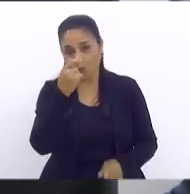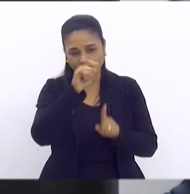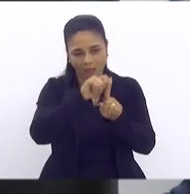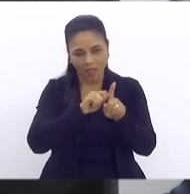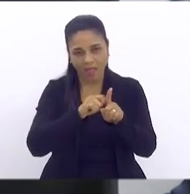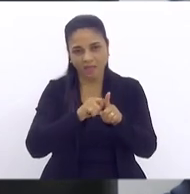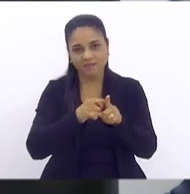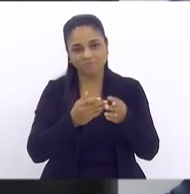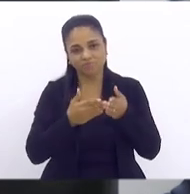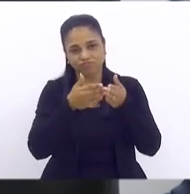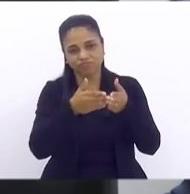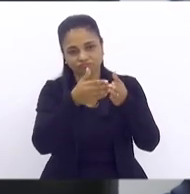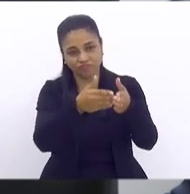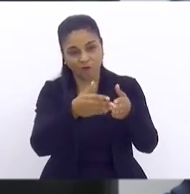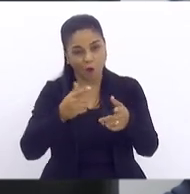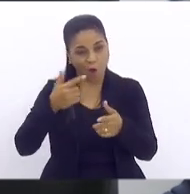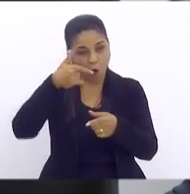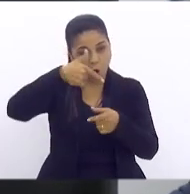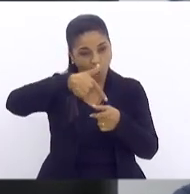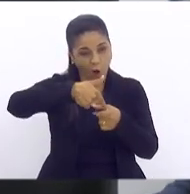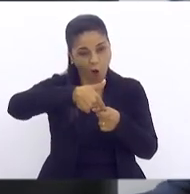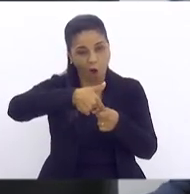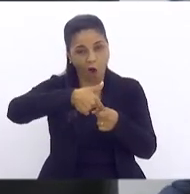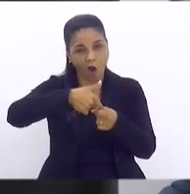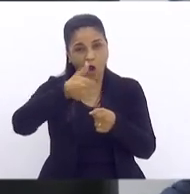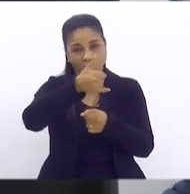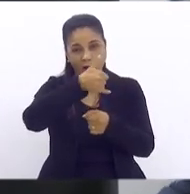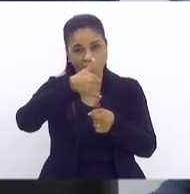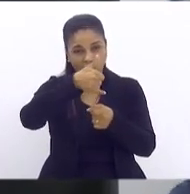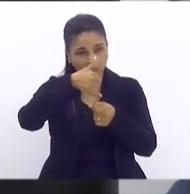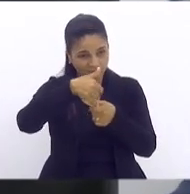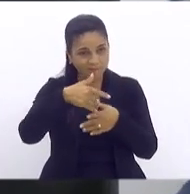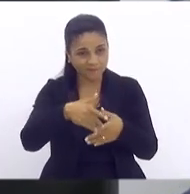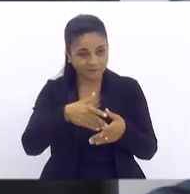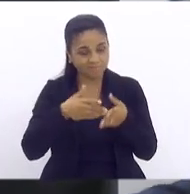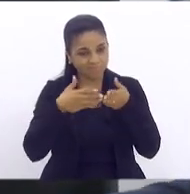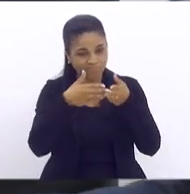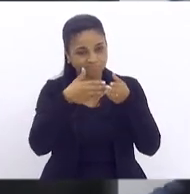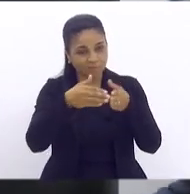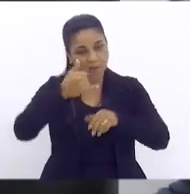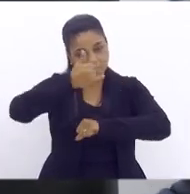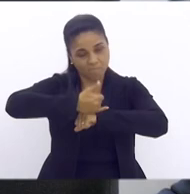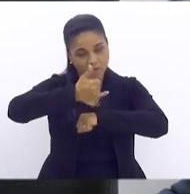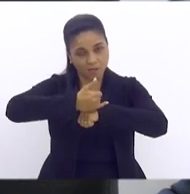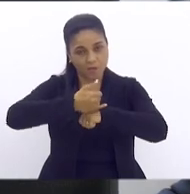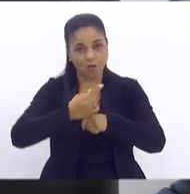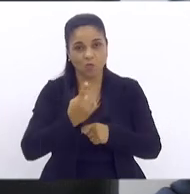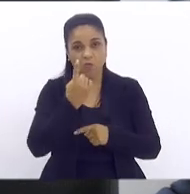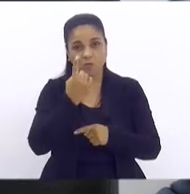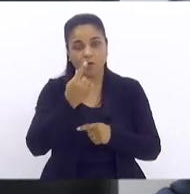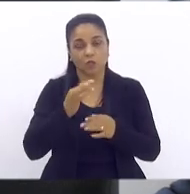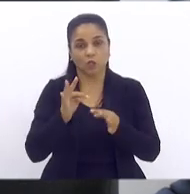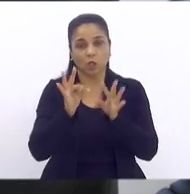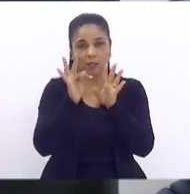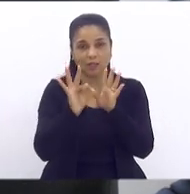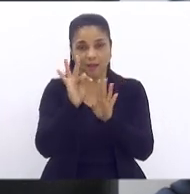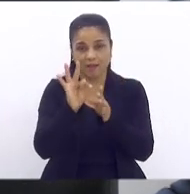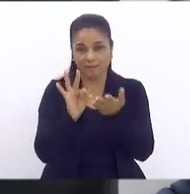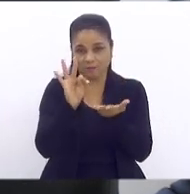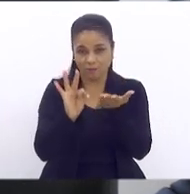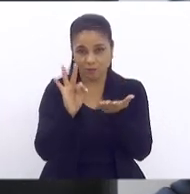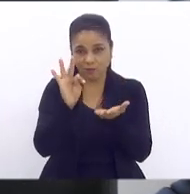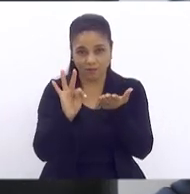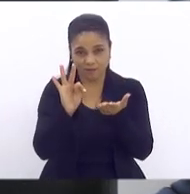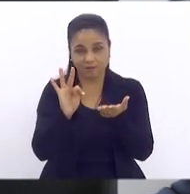de óleo, né? Com mais 180 mil toneladas de minério. Né? Qualquer dano que pudesse acontecer na Baía de Guanabara, ou na Baía